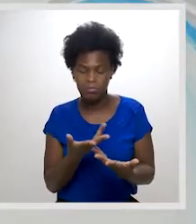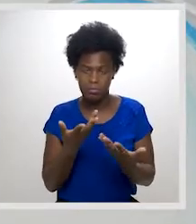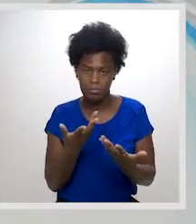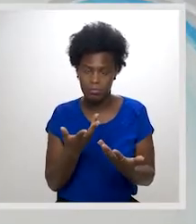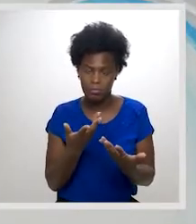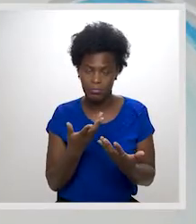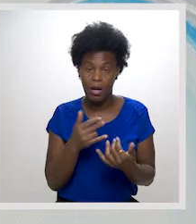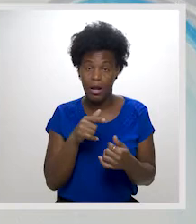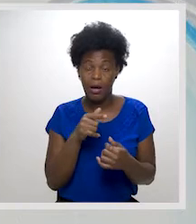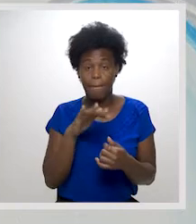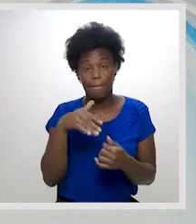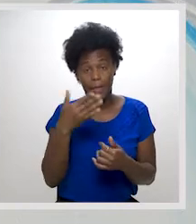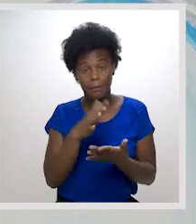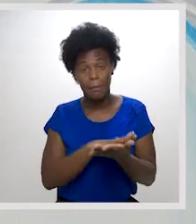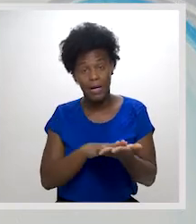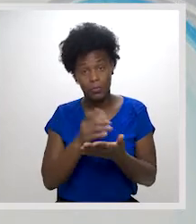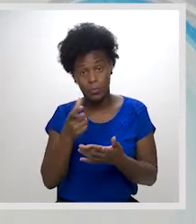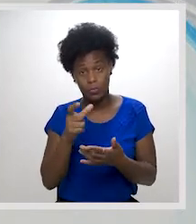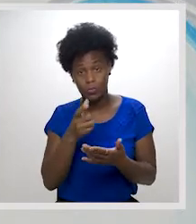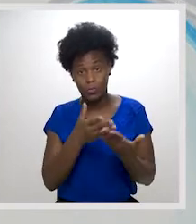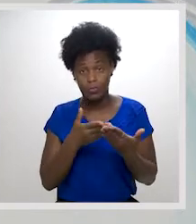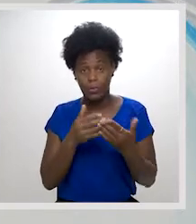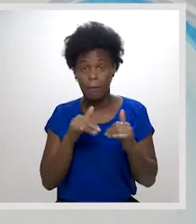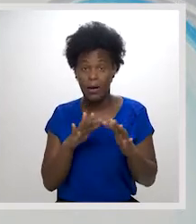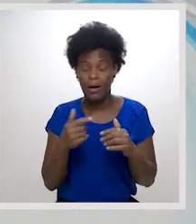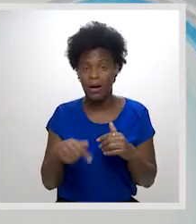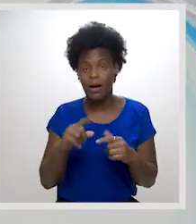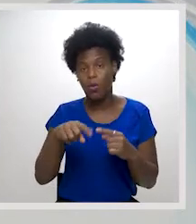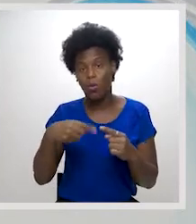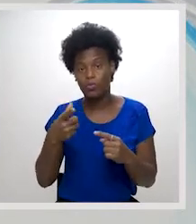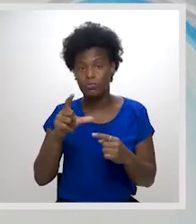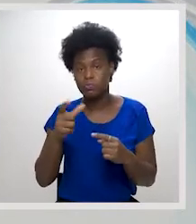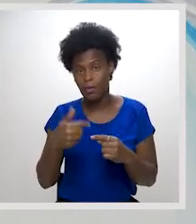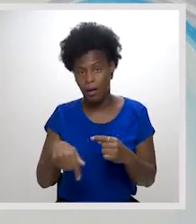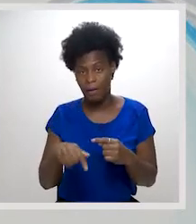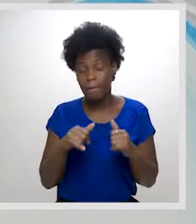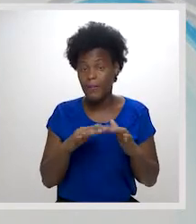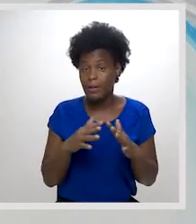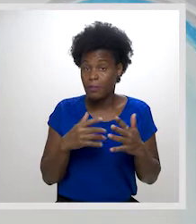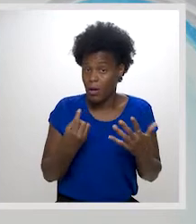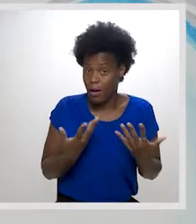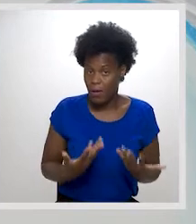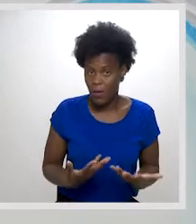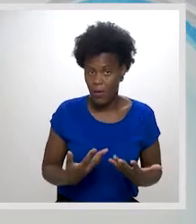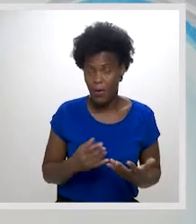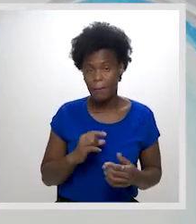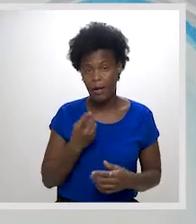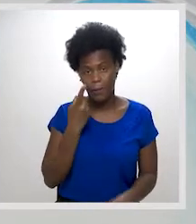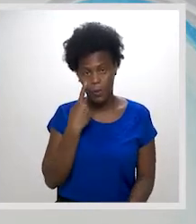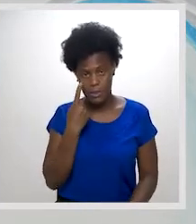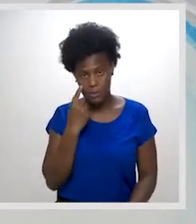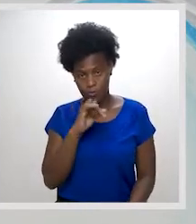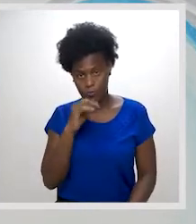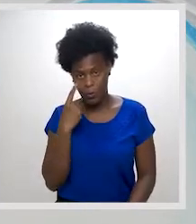conceitos são os principais, os básicos. Mas existem outros conceitos, mas por enquanto,